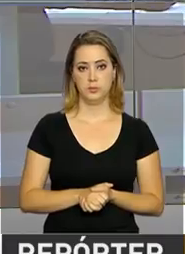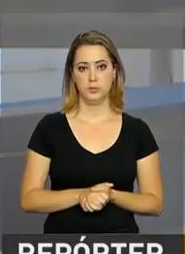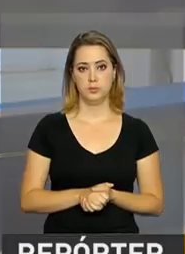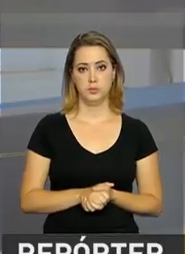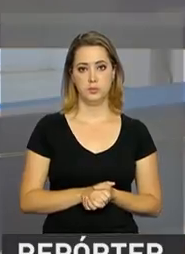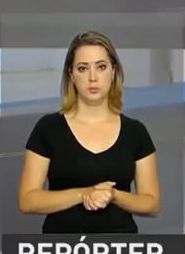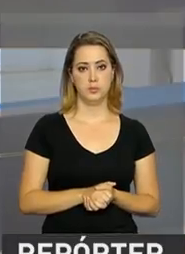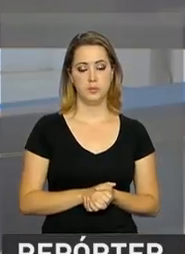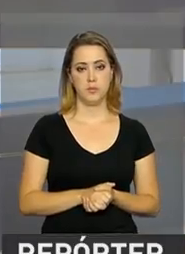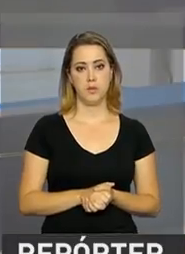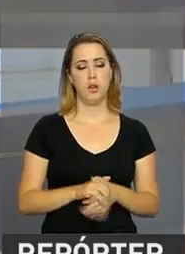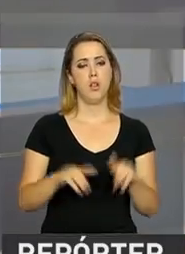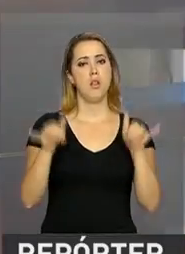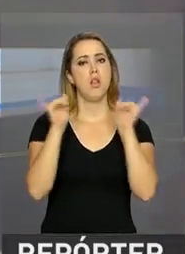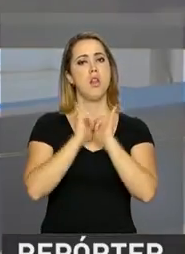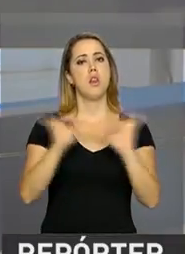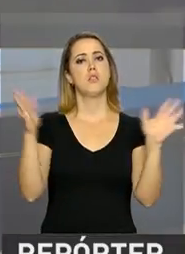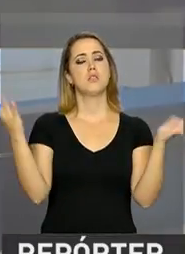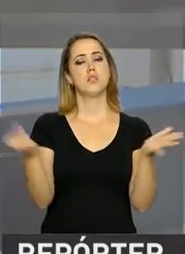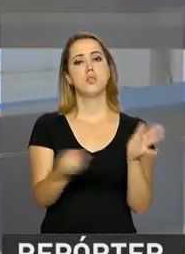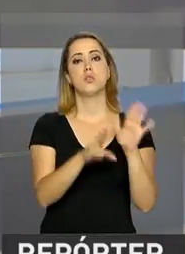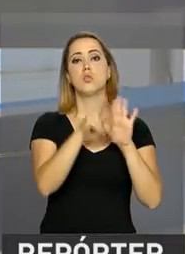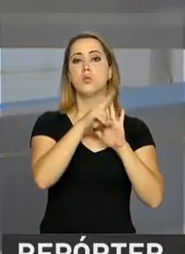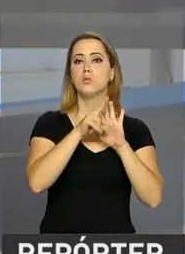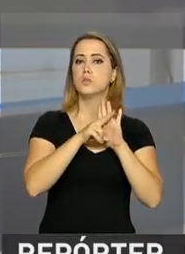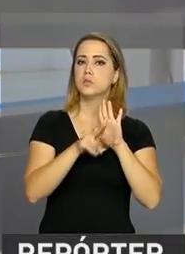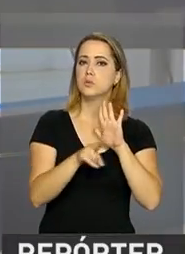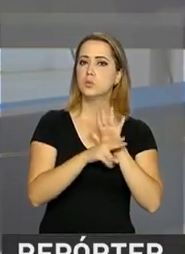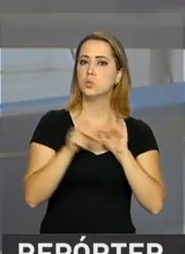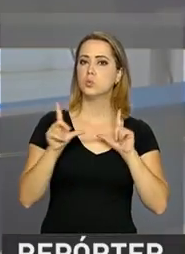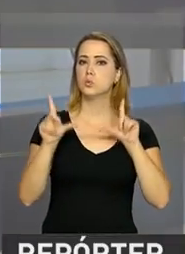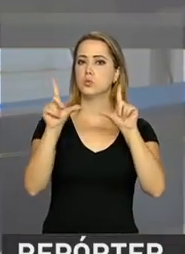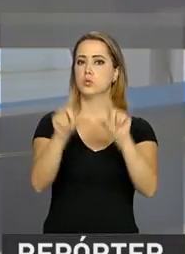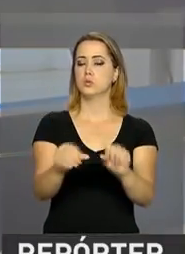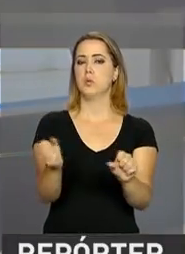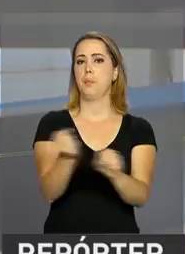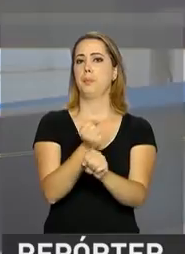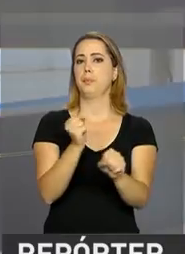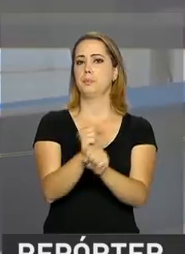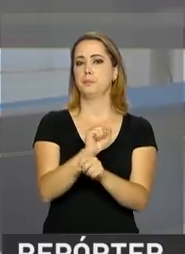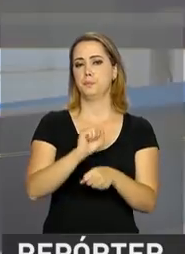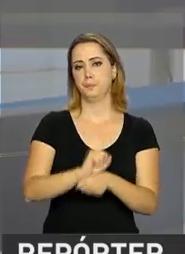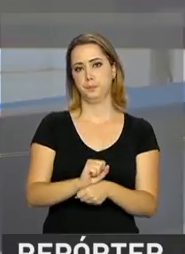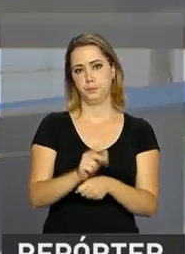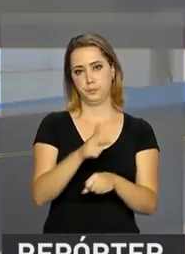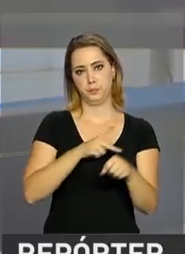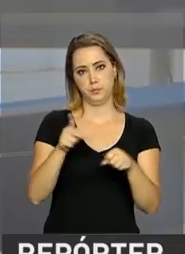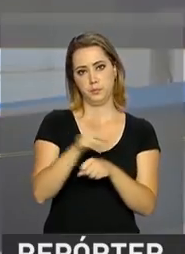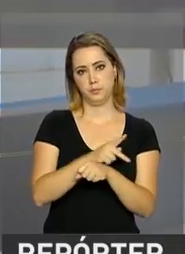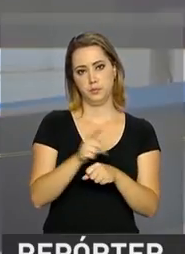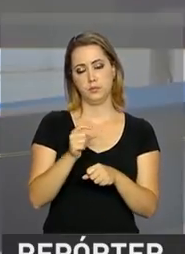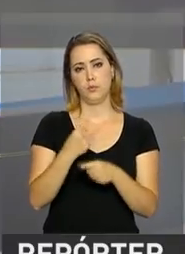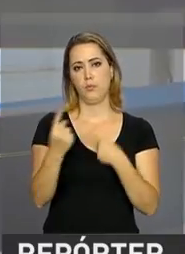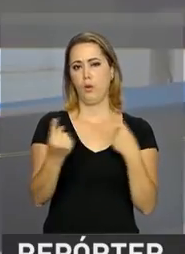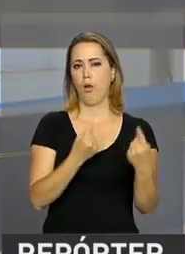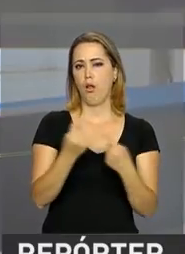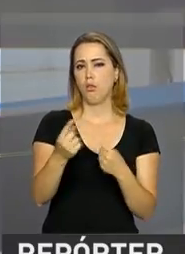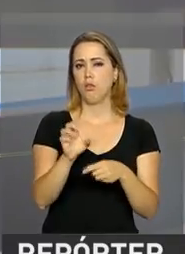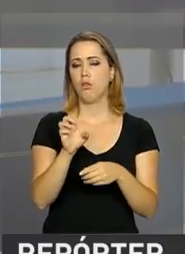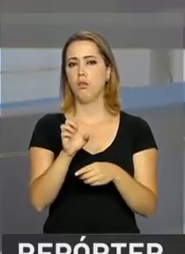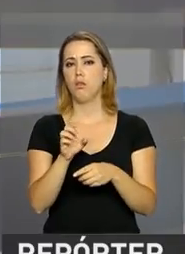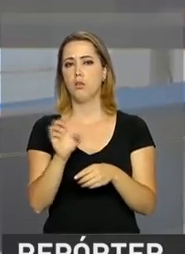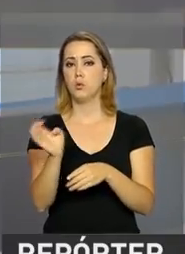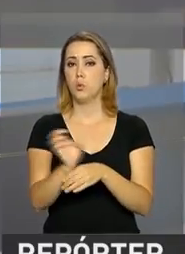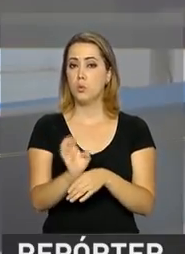www.rais.gov.br e foram lançadas novas regras para diminuir o número de obras paradas no país caso estados e